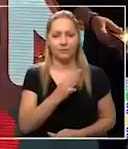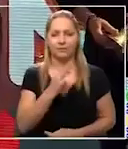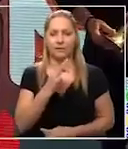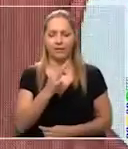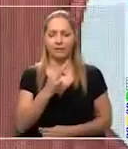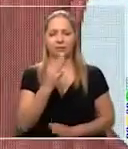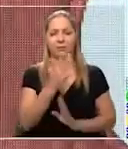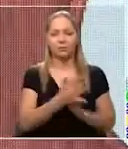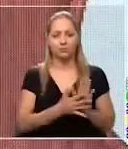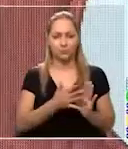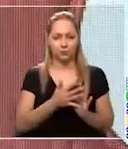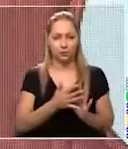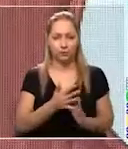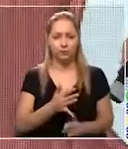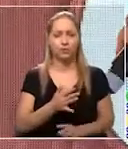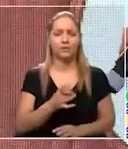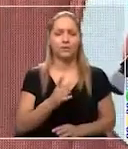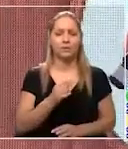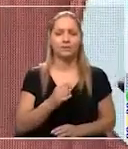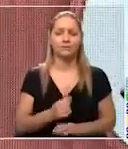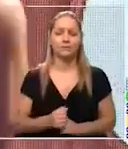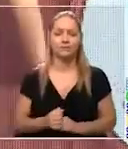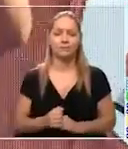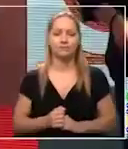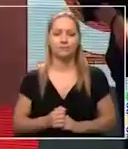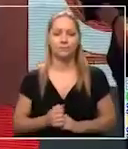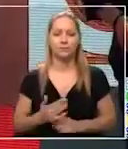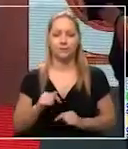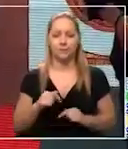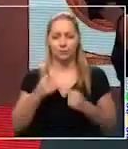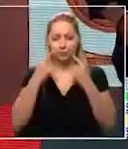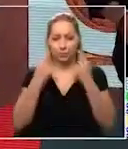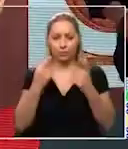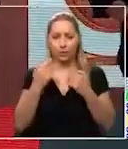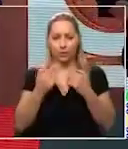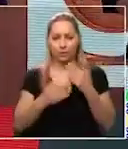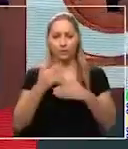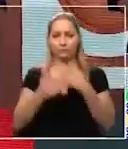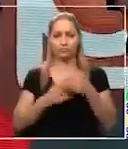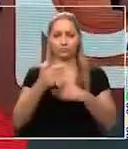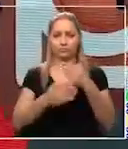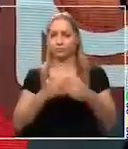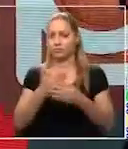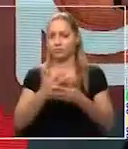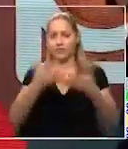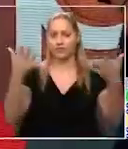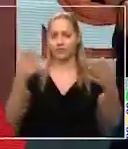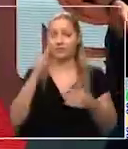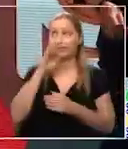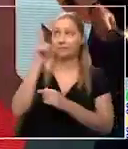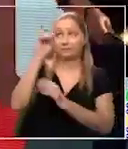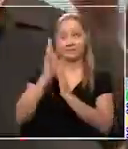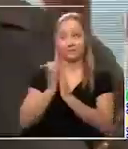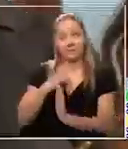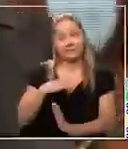Serrinha. E também com a etiqueta da Viva Disco, claro. Ah, mas depois que apresentou aqui, isto agora vão ser passos largos, assim, vai ser assim. Se Deus quiser. Vai ser,